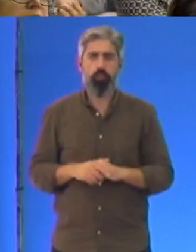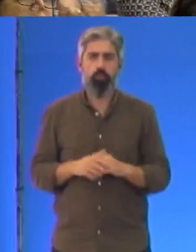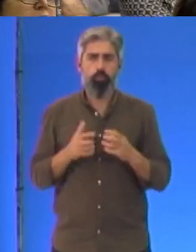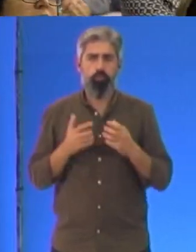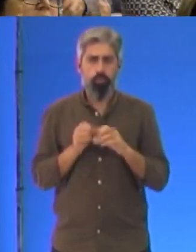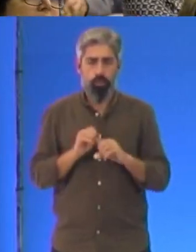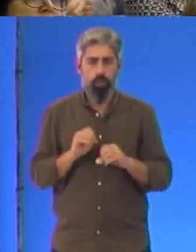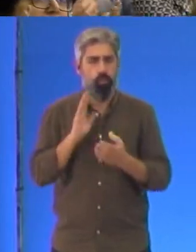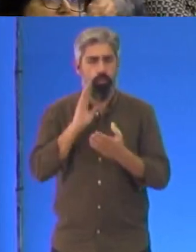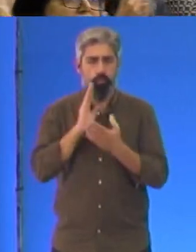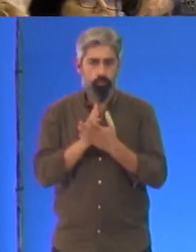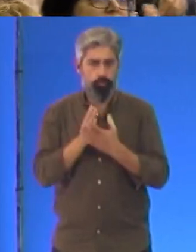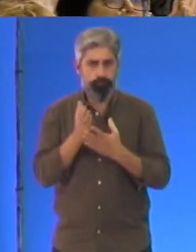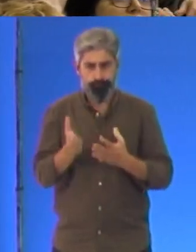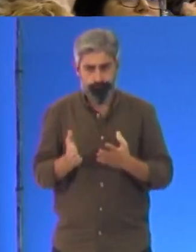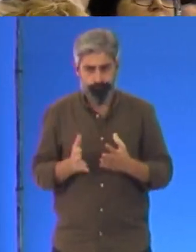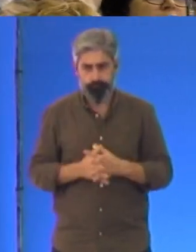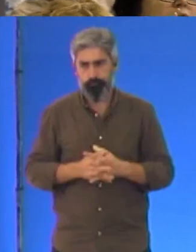finalmente